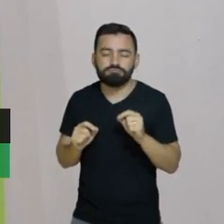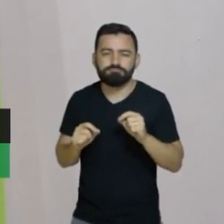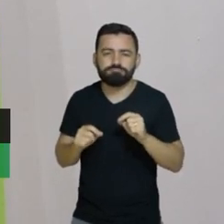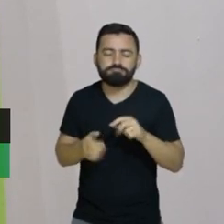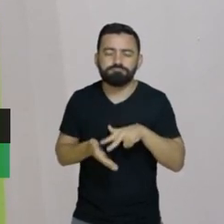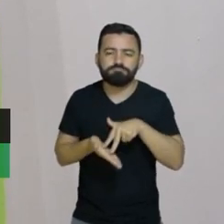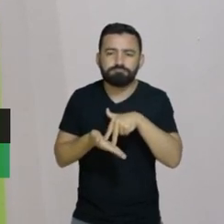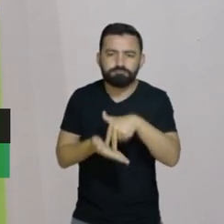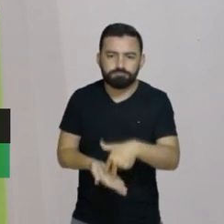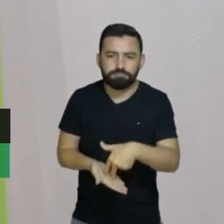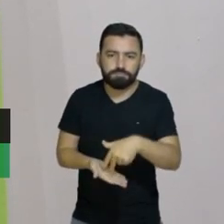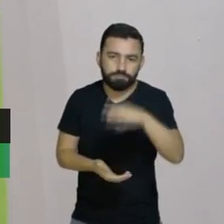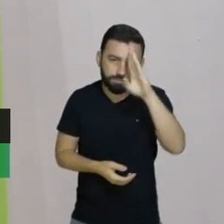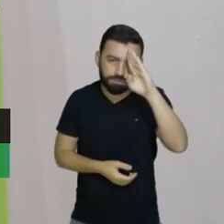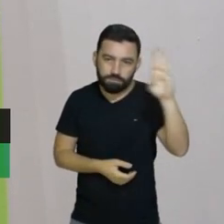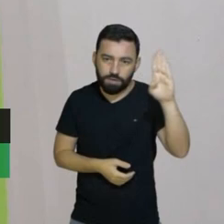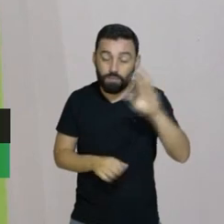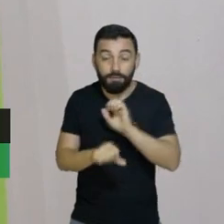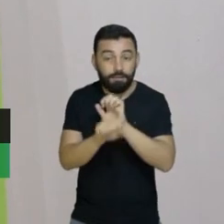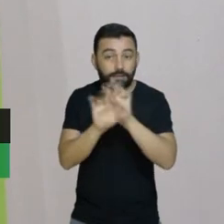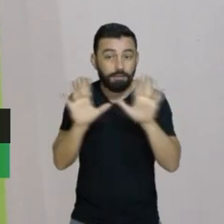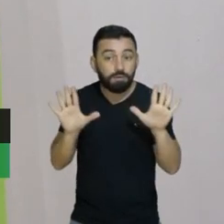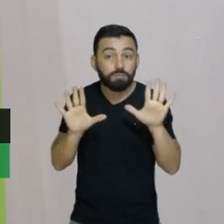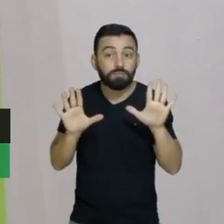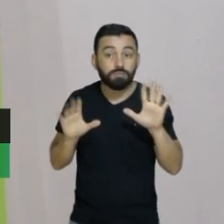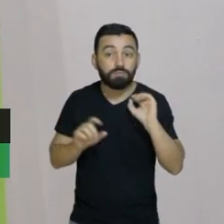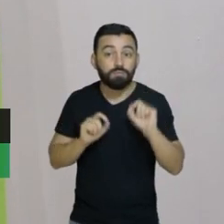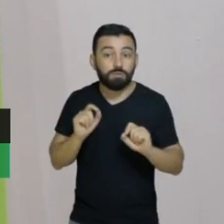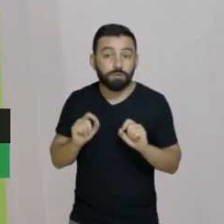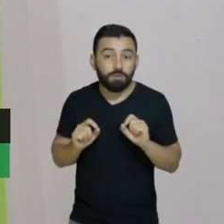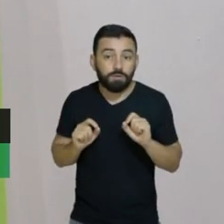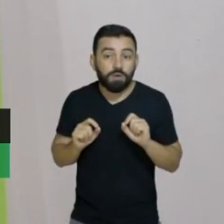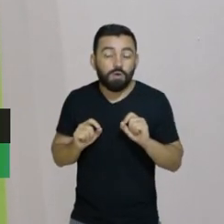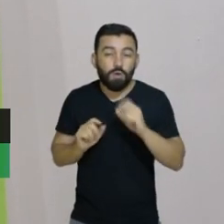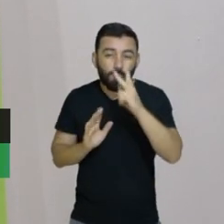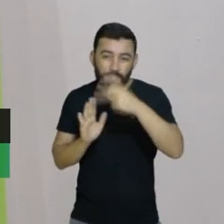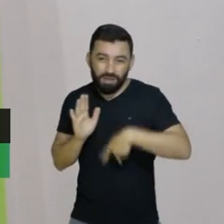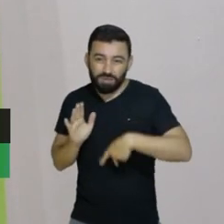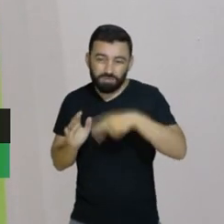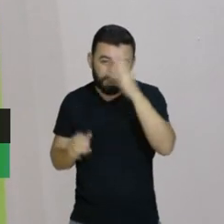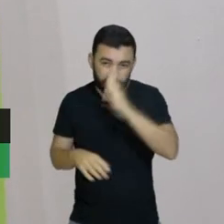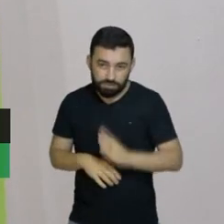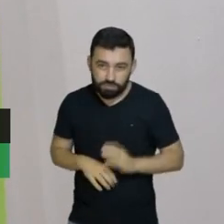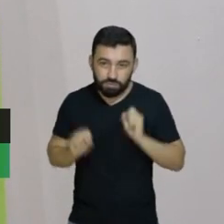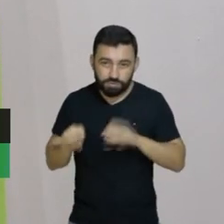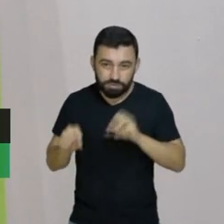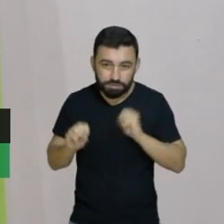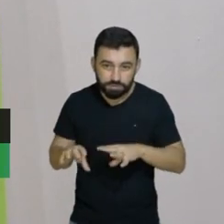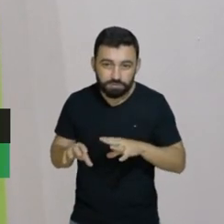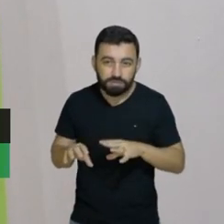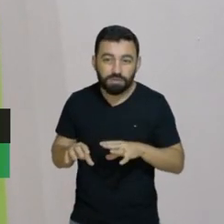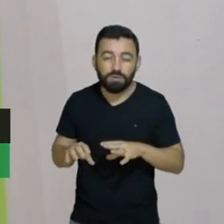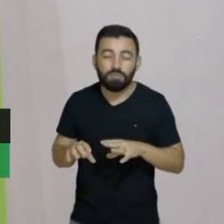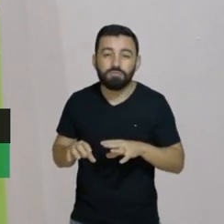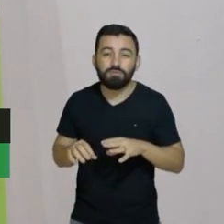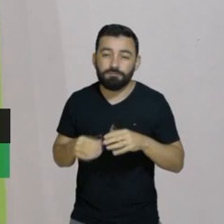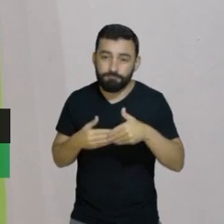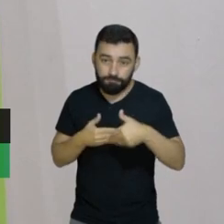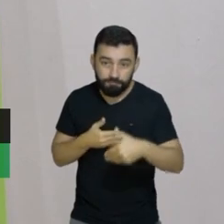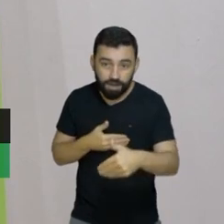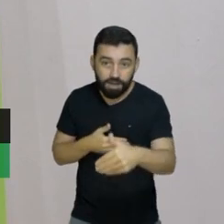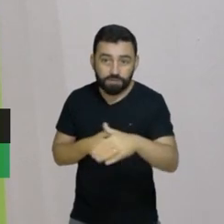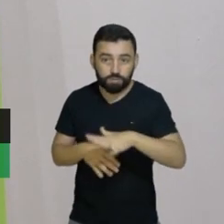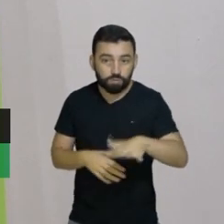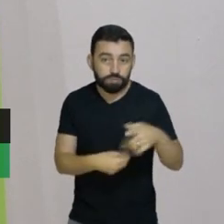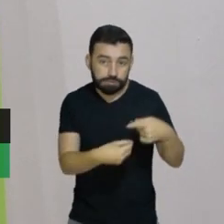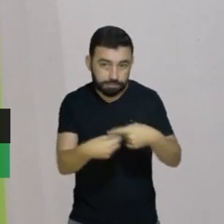principalmente, deixar claro que o Plano Nacional de Educação O plano de educação que vai vir para os